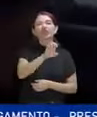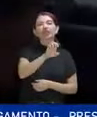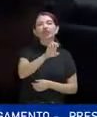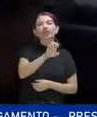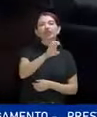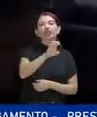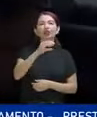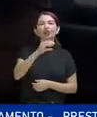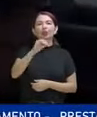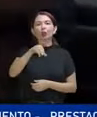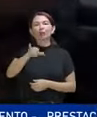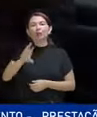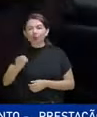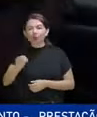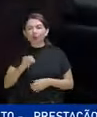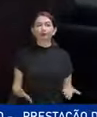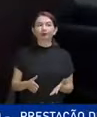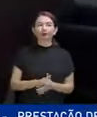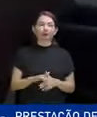antimódico,